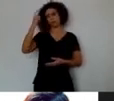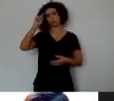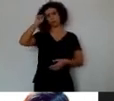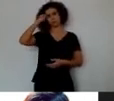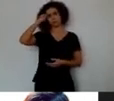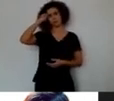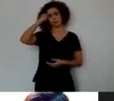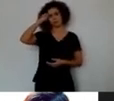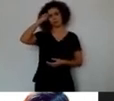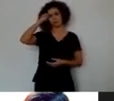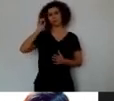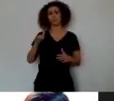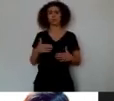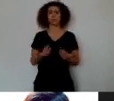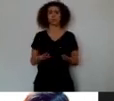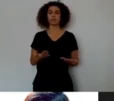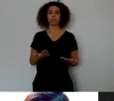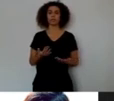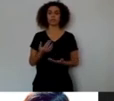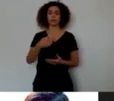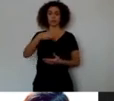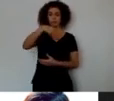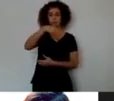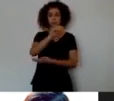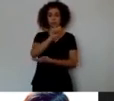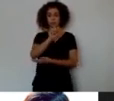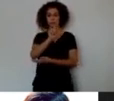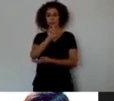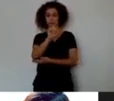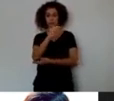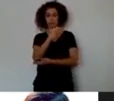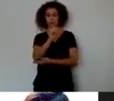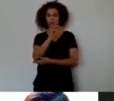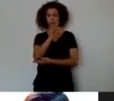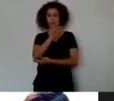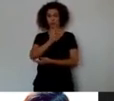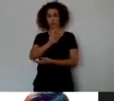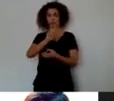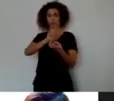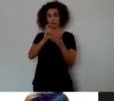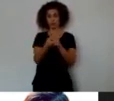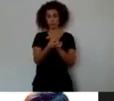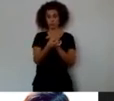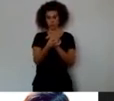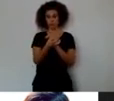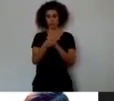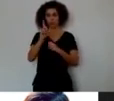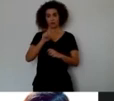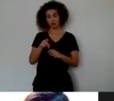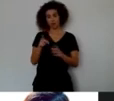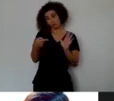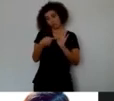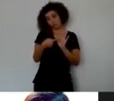Então, você vai no maracatu, num jongo, numa capoeira, que são manifestações culturais,